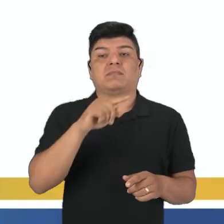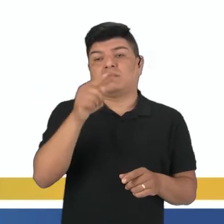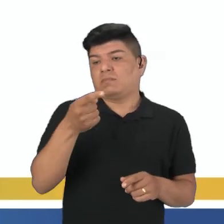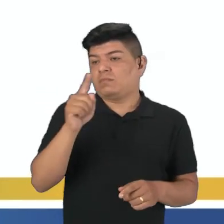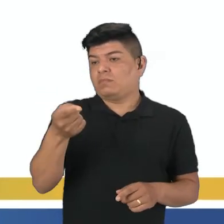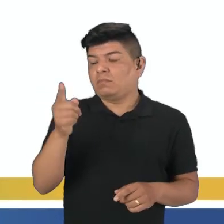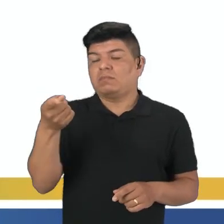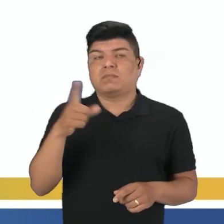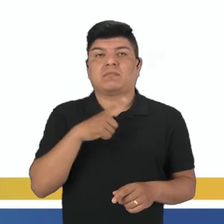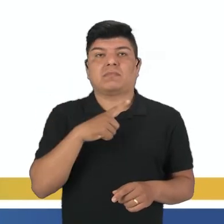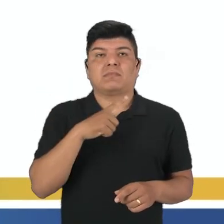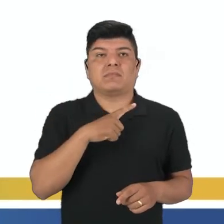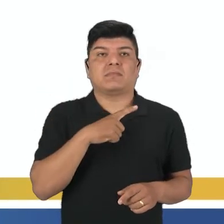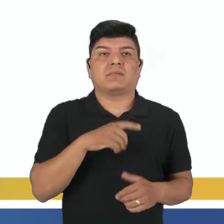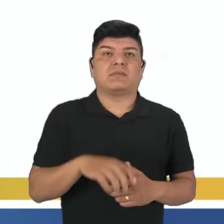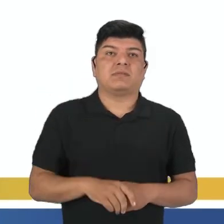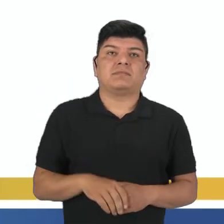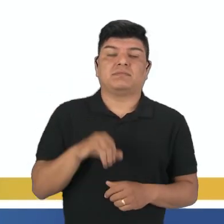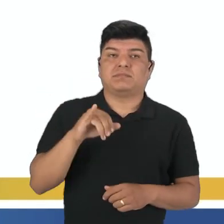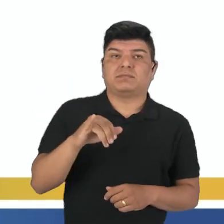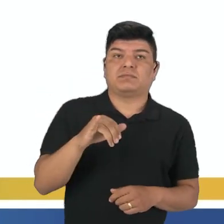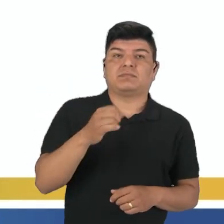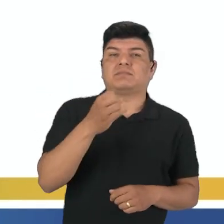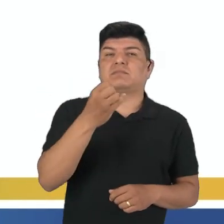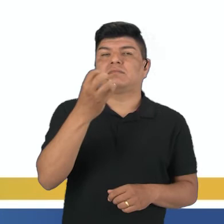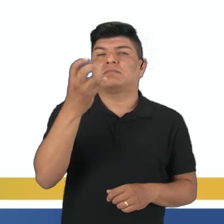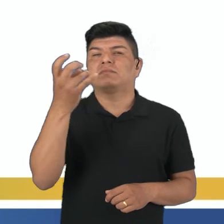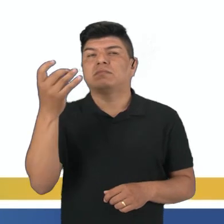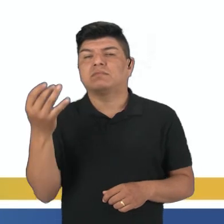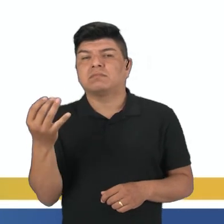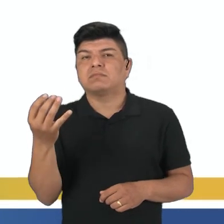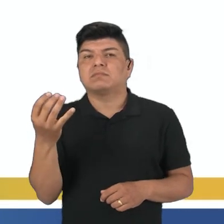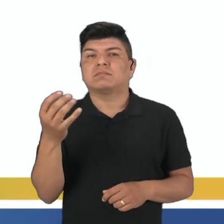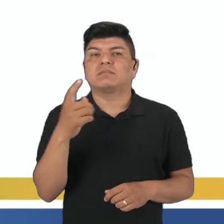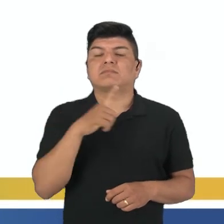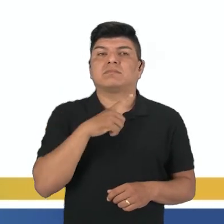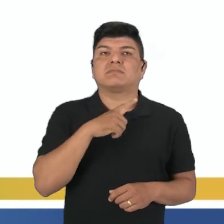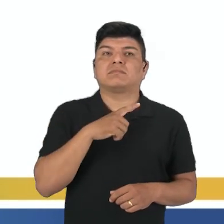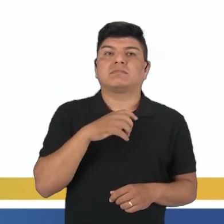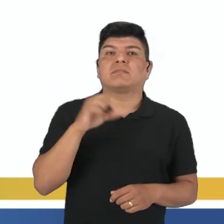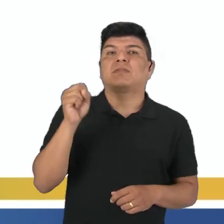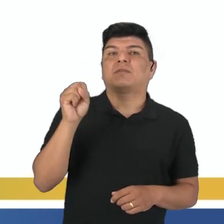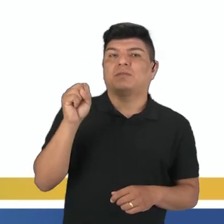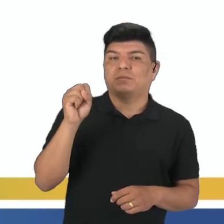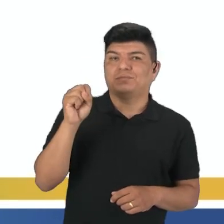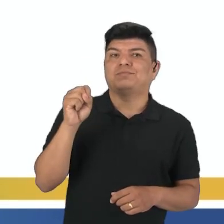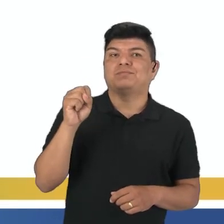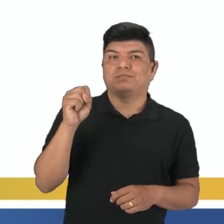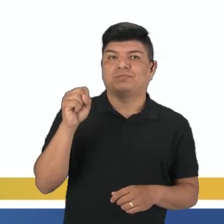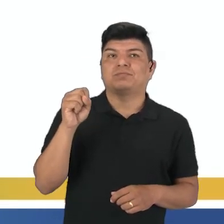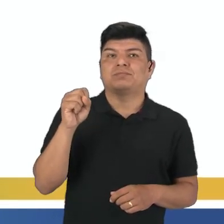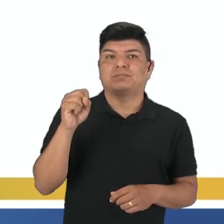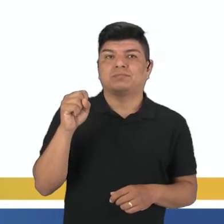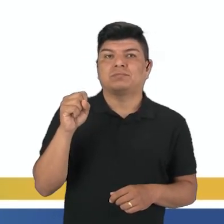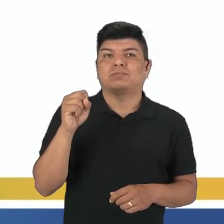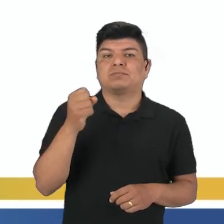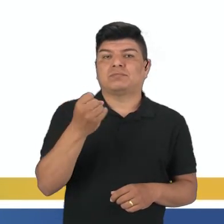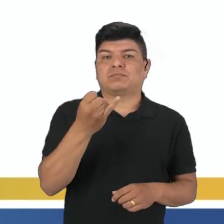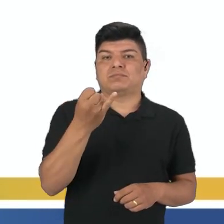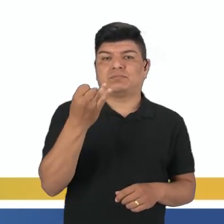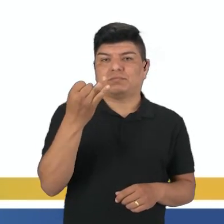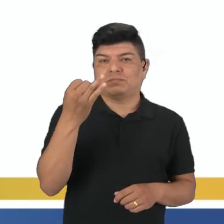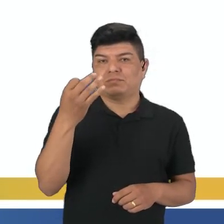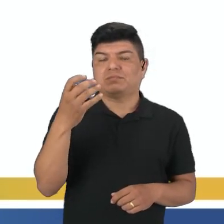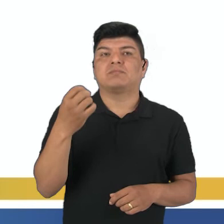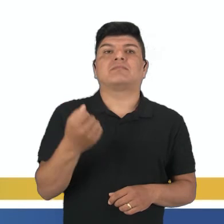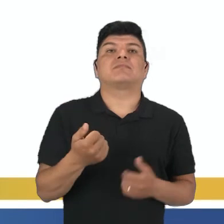pulou, você ultrapassou. Se você contar uma por uma, você vai obter 8 casas decimais. 1, 2,